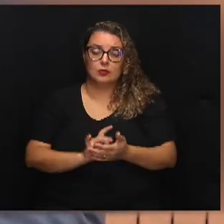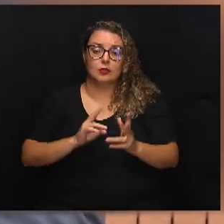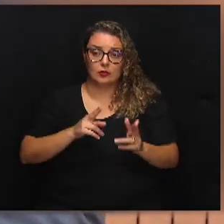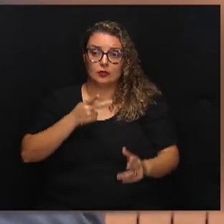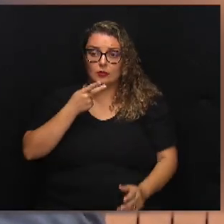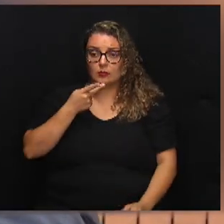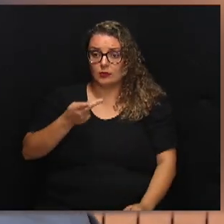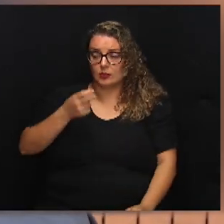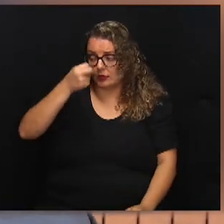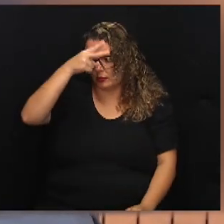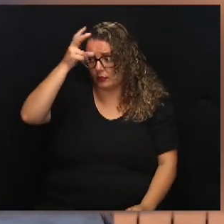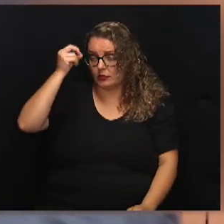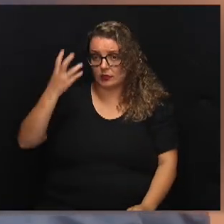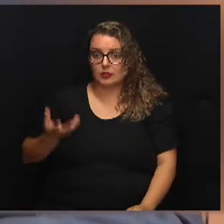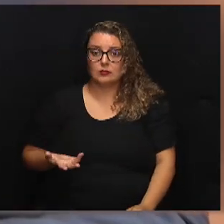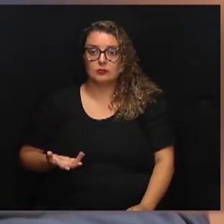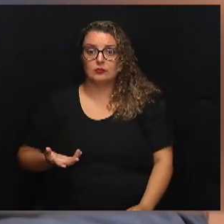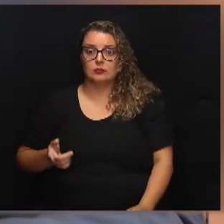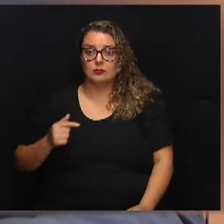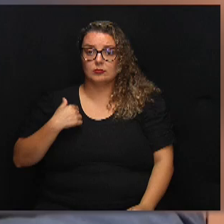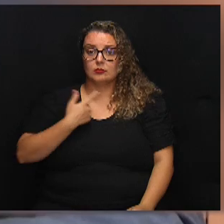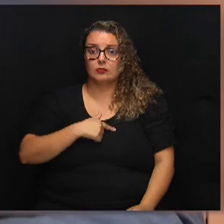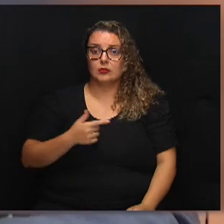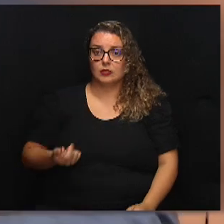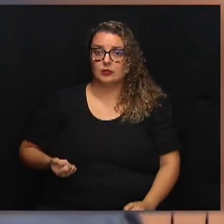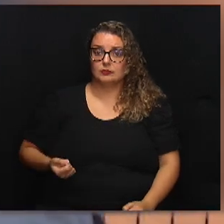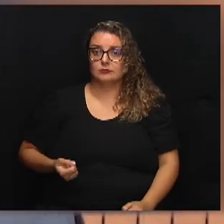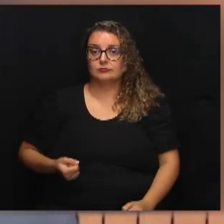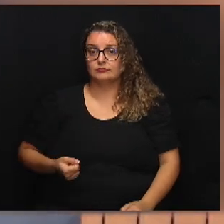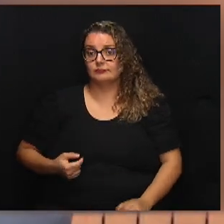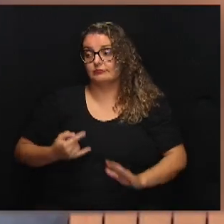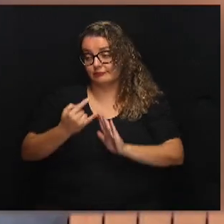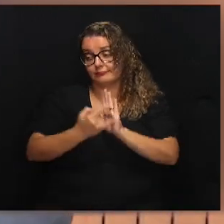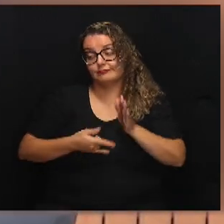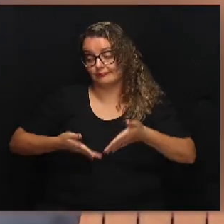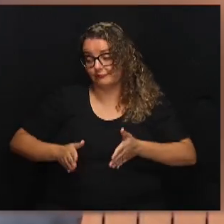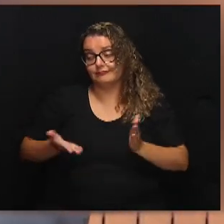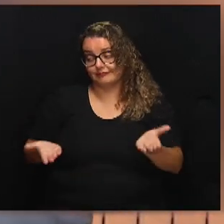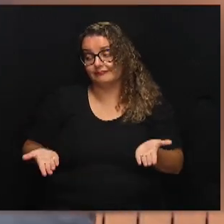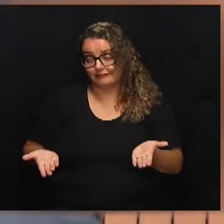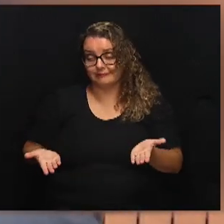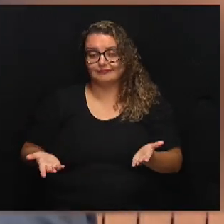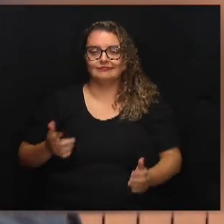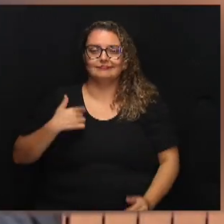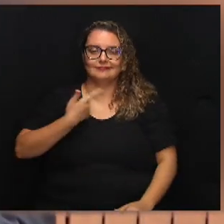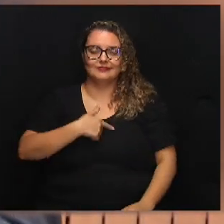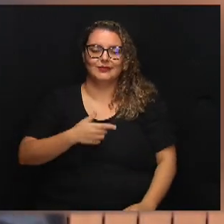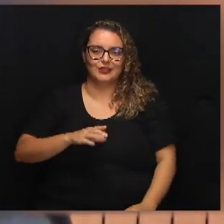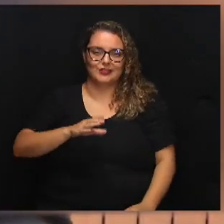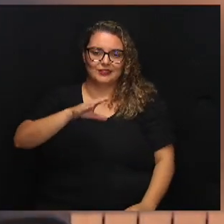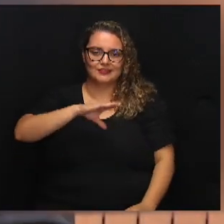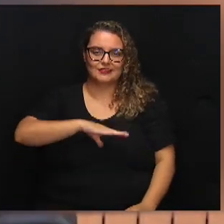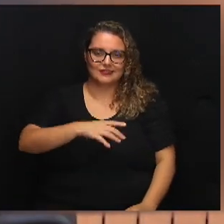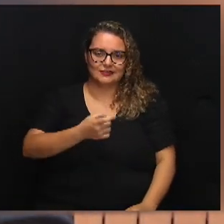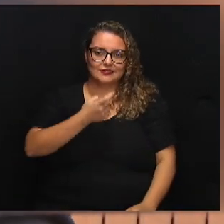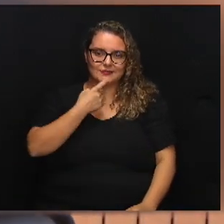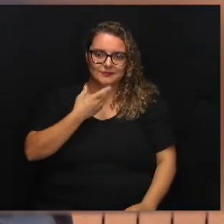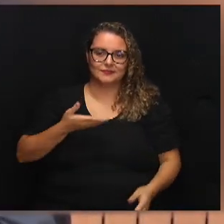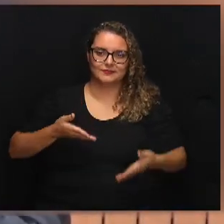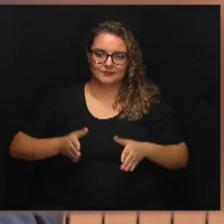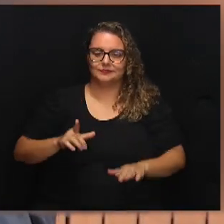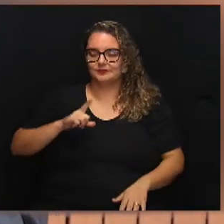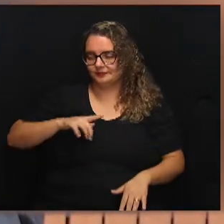prefeito, pois a nossa certidão de nascimento acaba de alguma maneira para nós campineiros tê-lo como